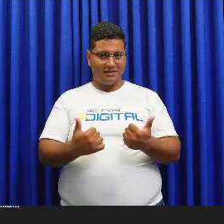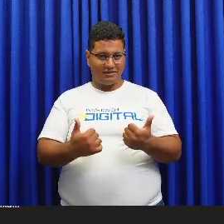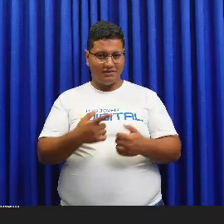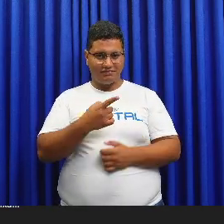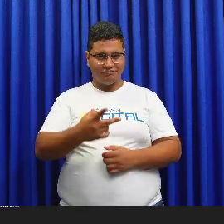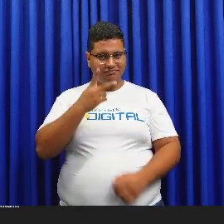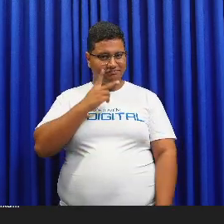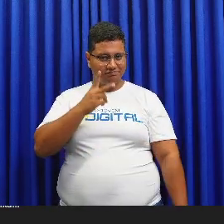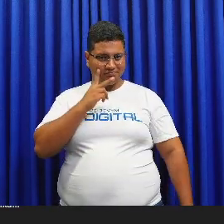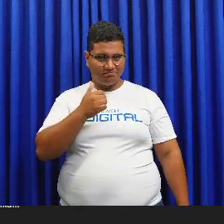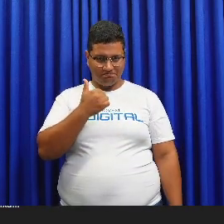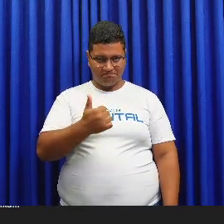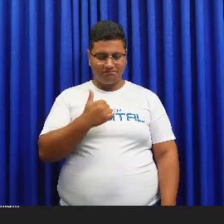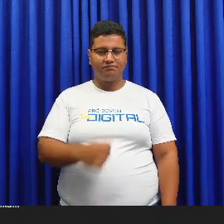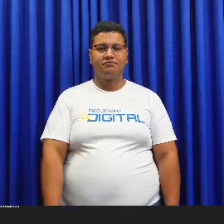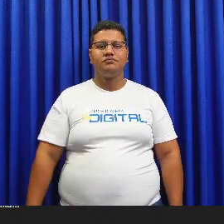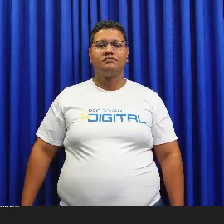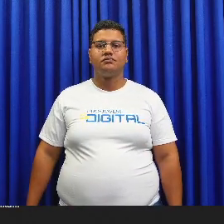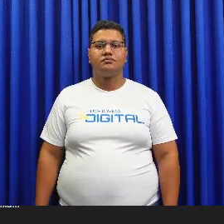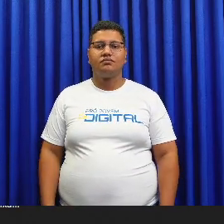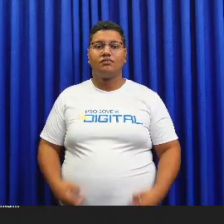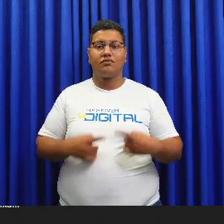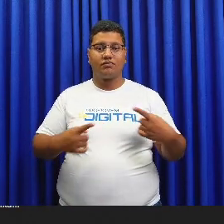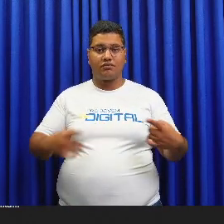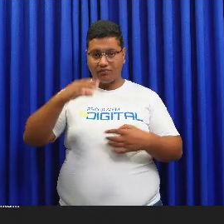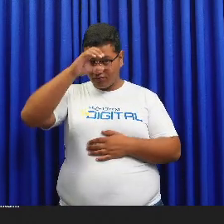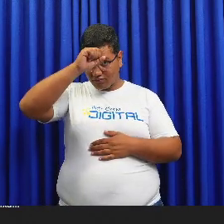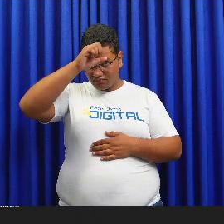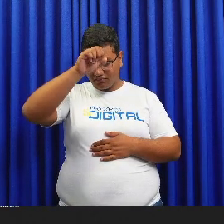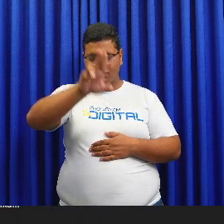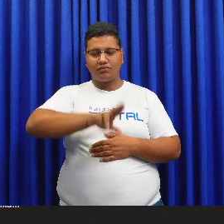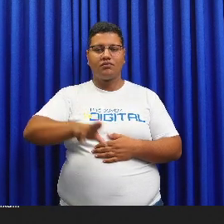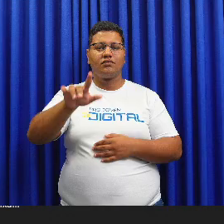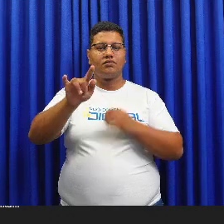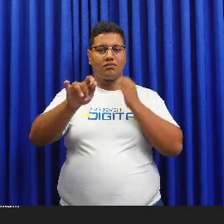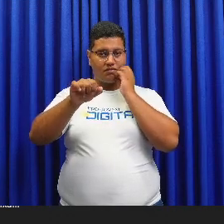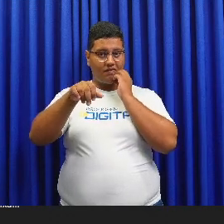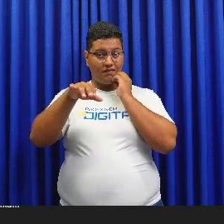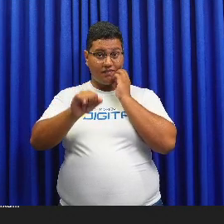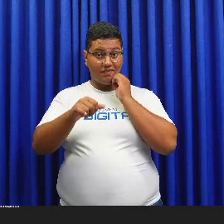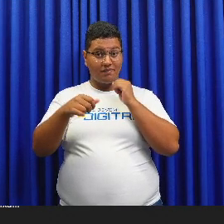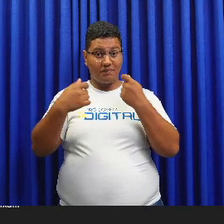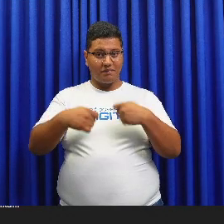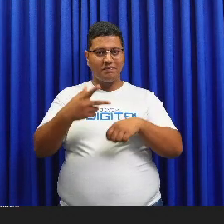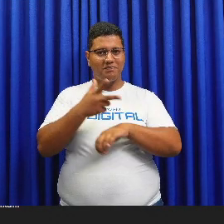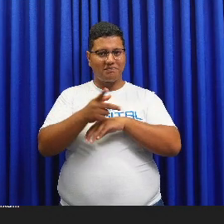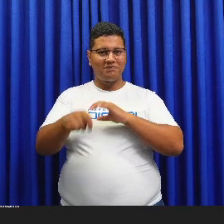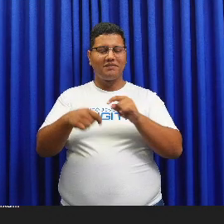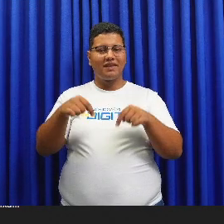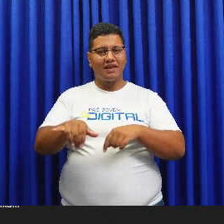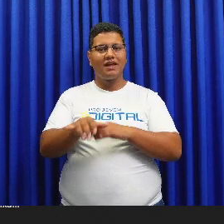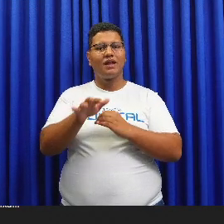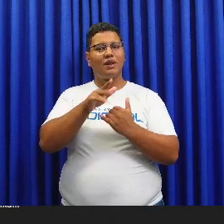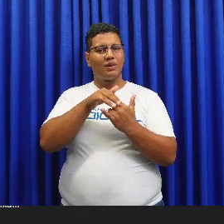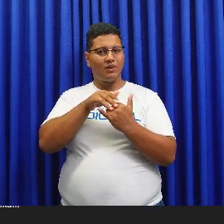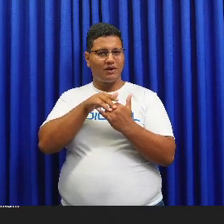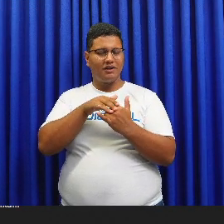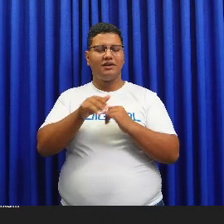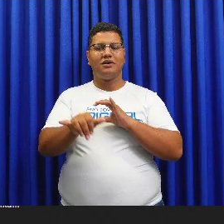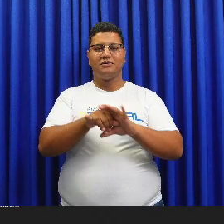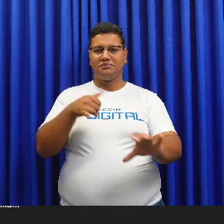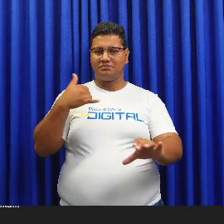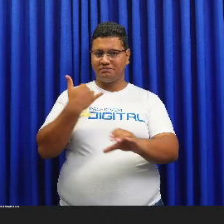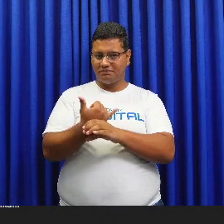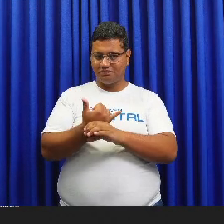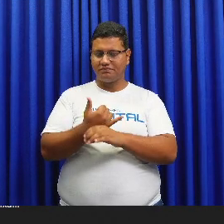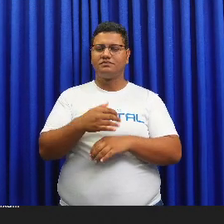te relembrar, beleza? Para você aprender a usar o Gamma, tem o vídeo aqui no canal